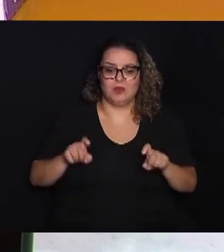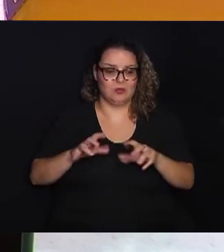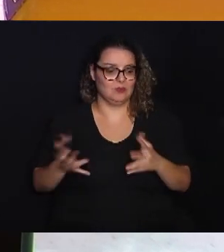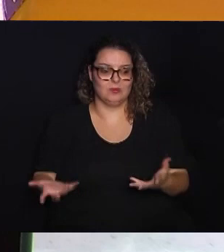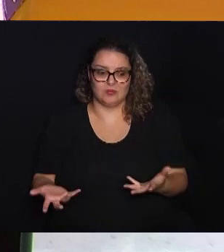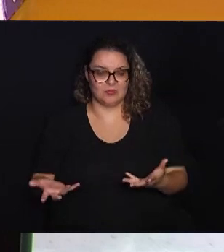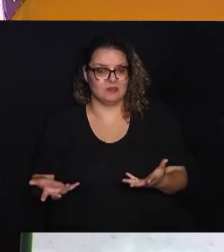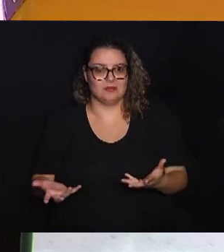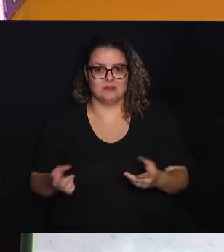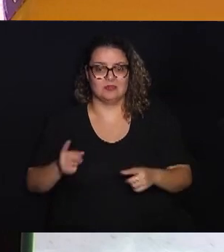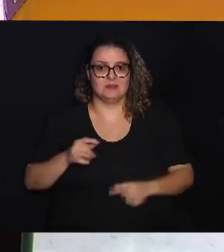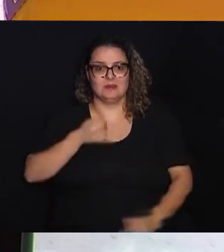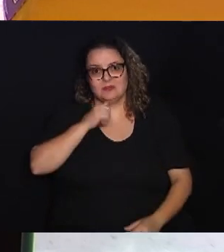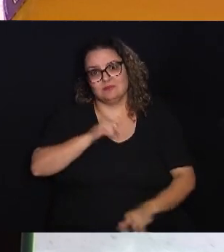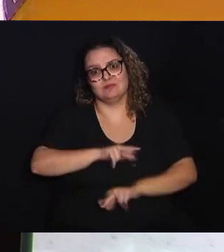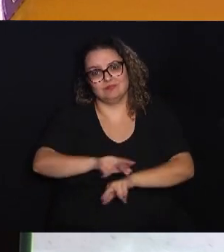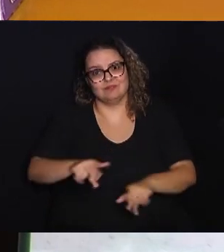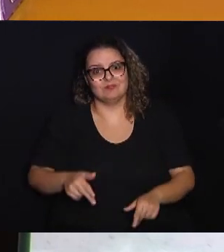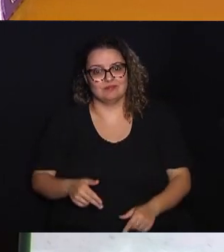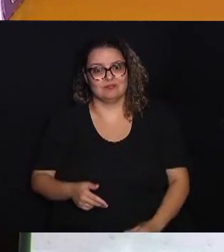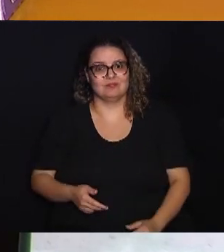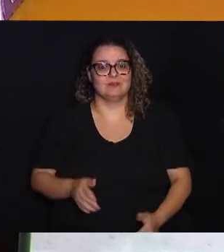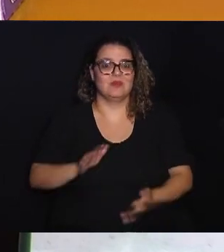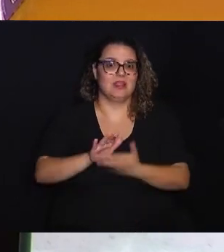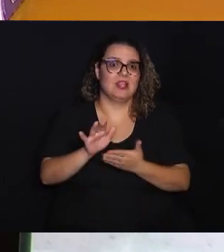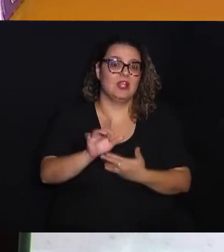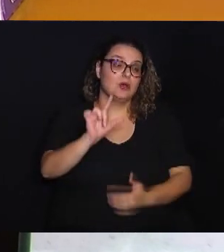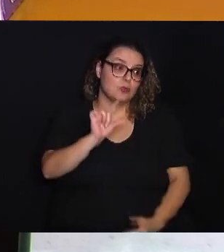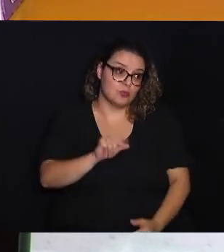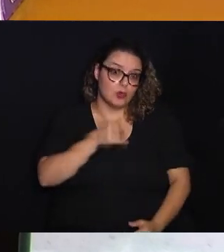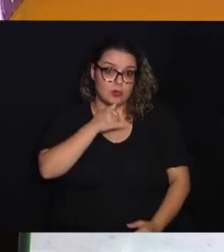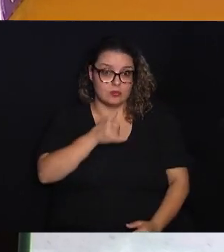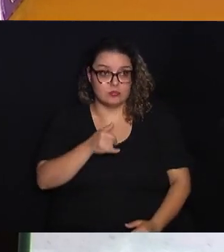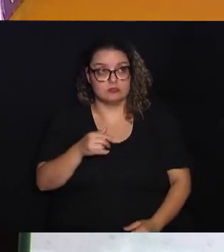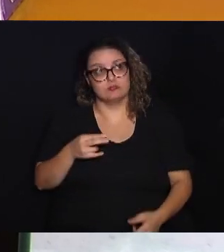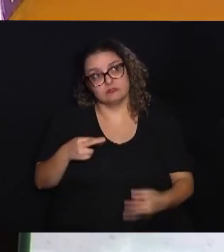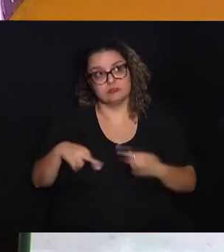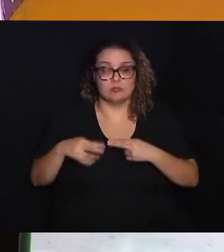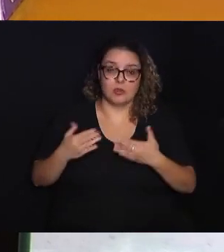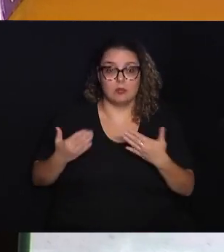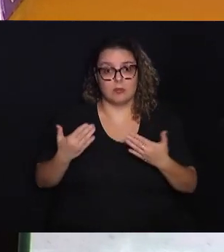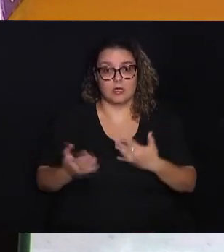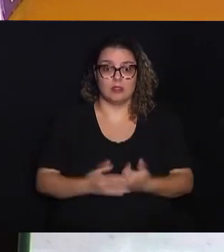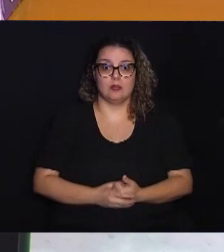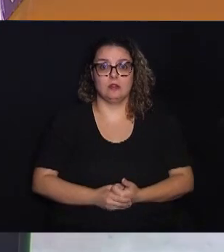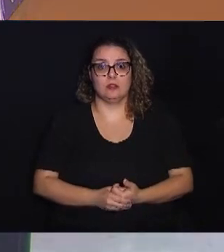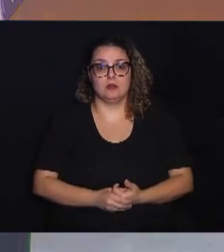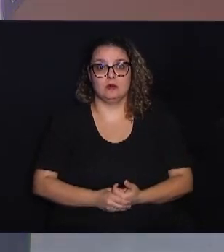são eletroeletrônicos que gastam pouca energia relativamente.